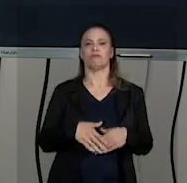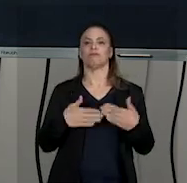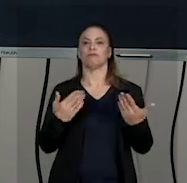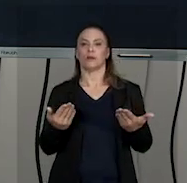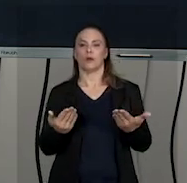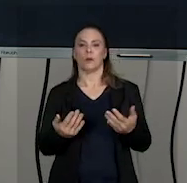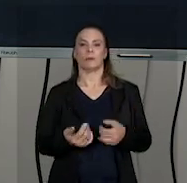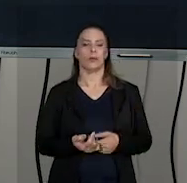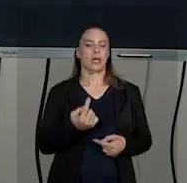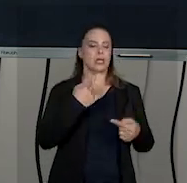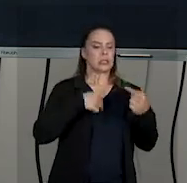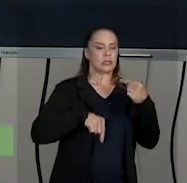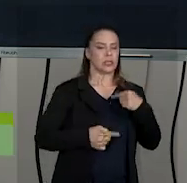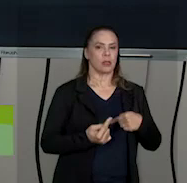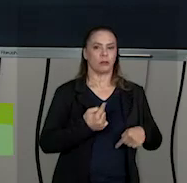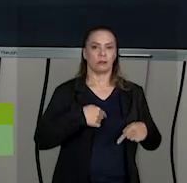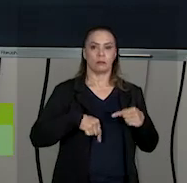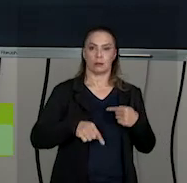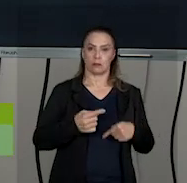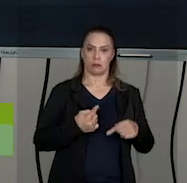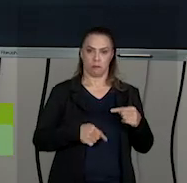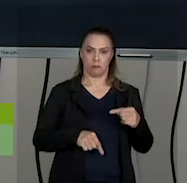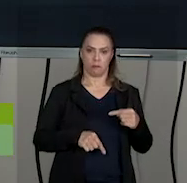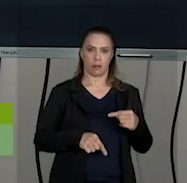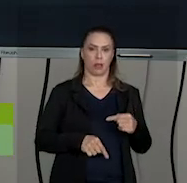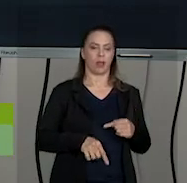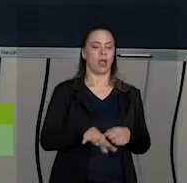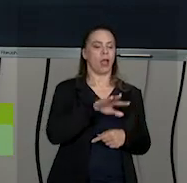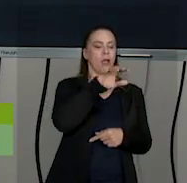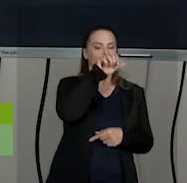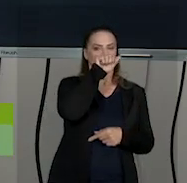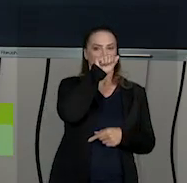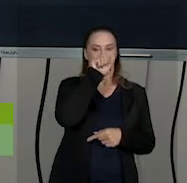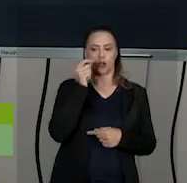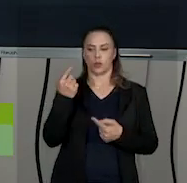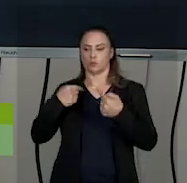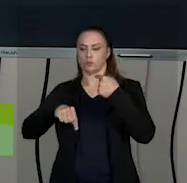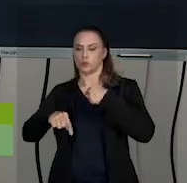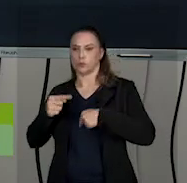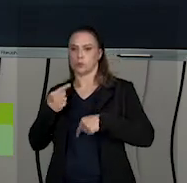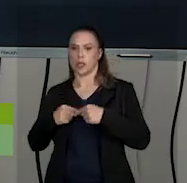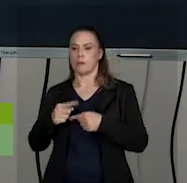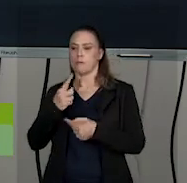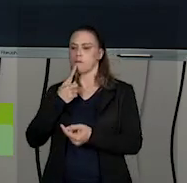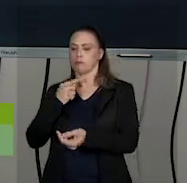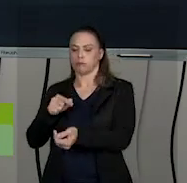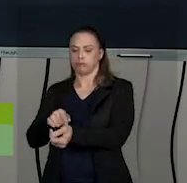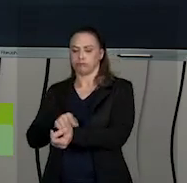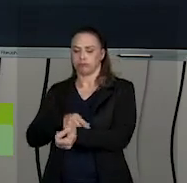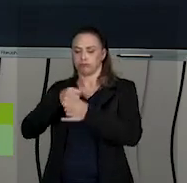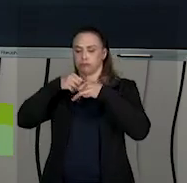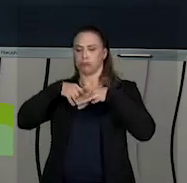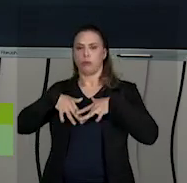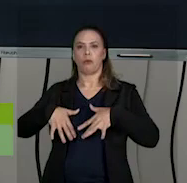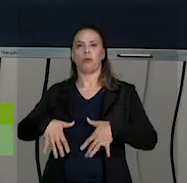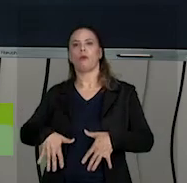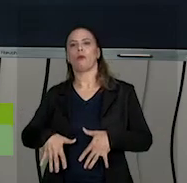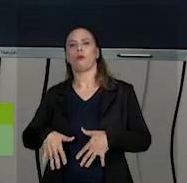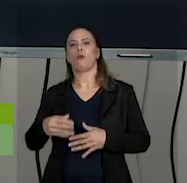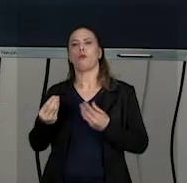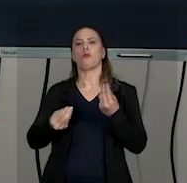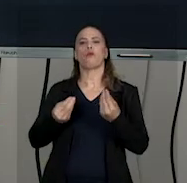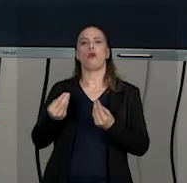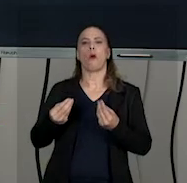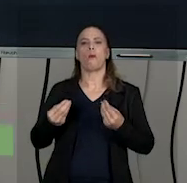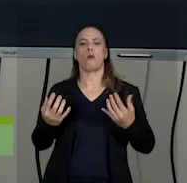sistema respiratório e o circulatório? Como que eles funcionam em conjunto? Para que a gente consiga